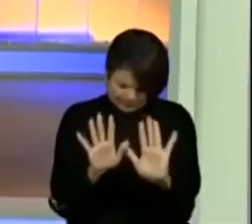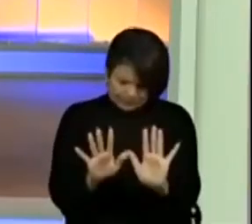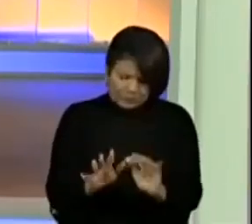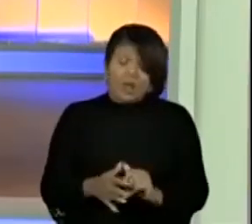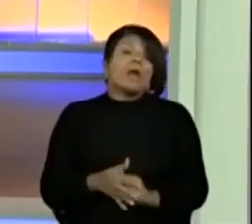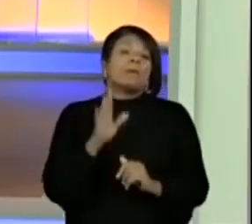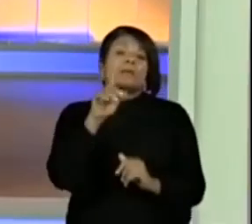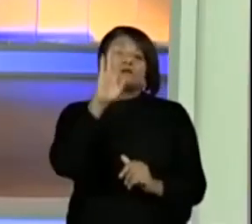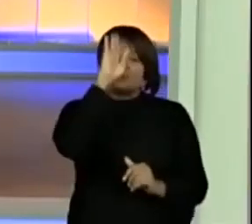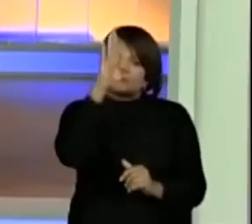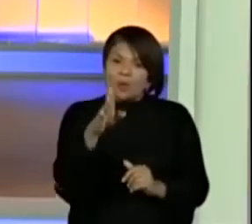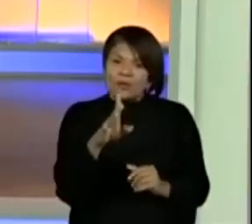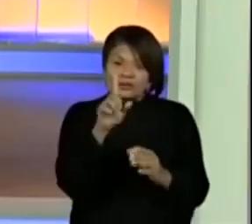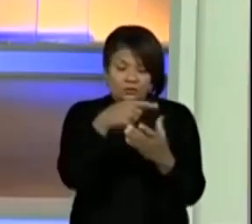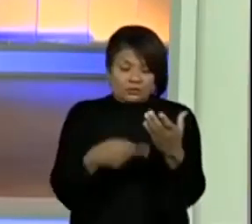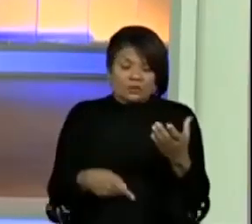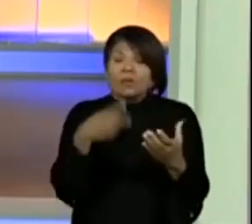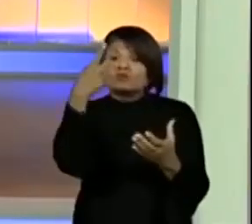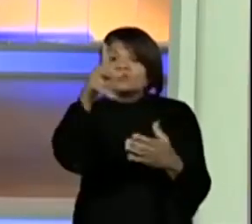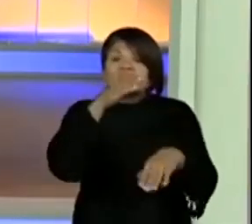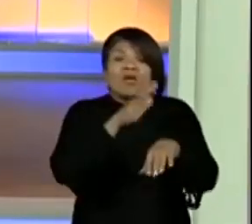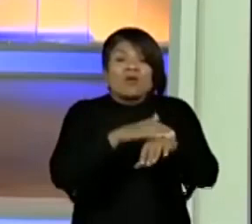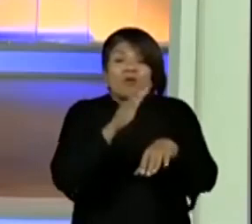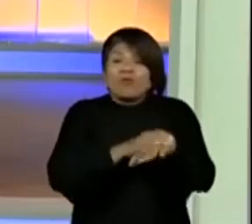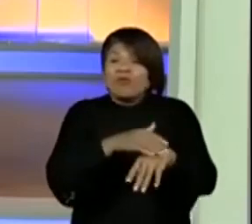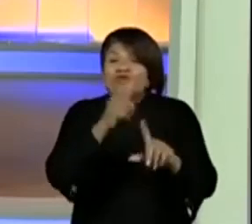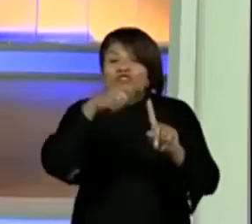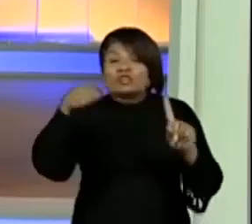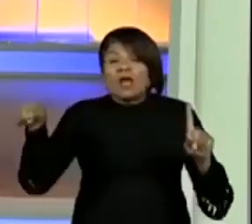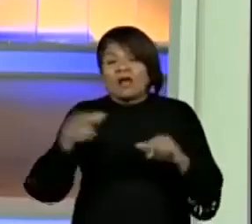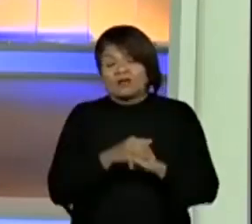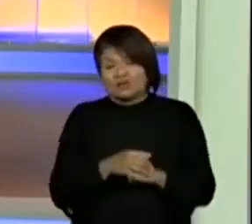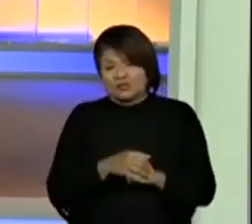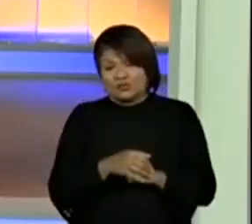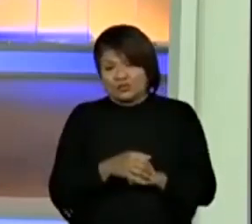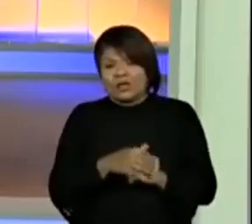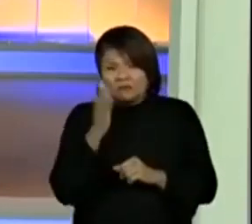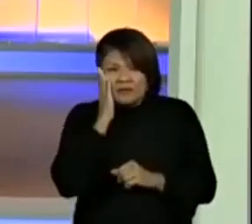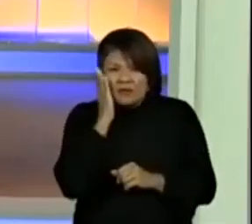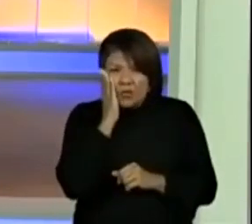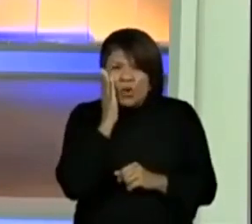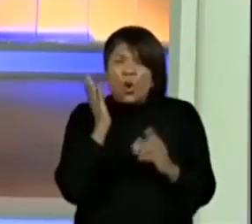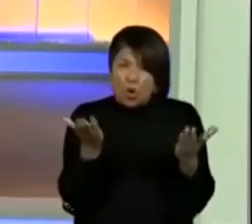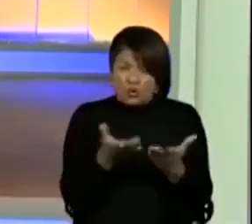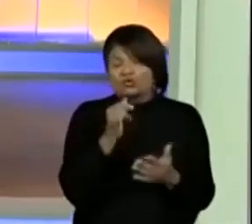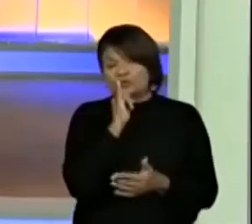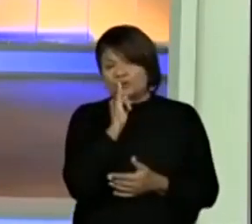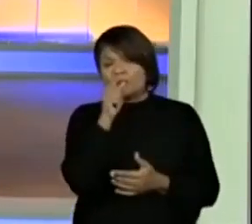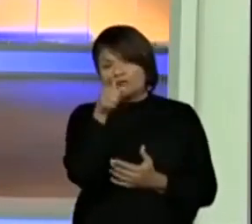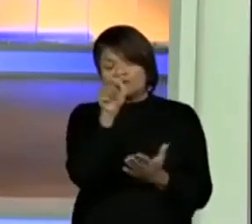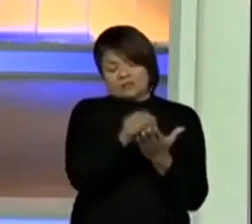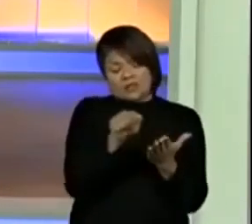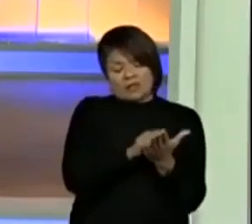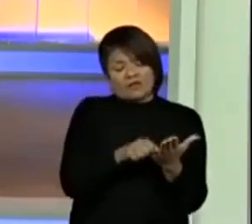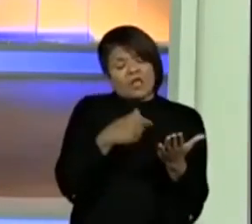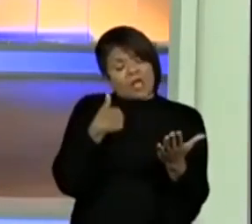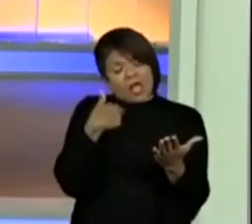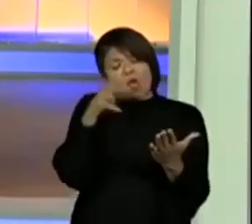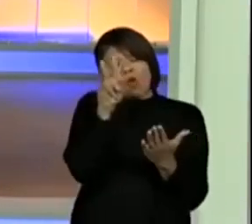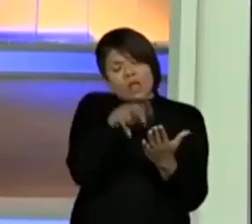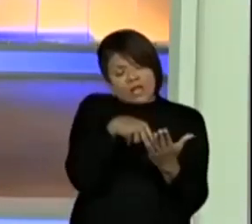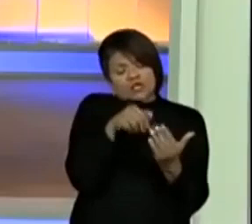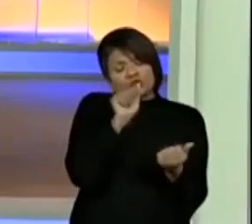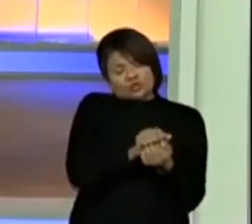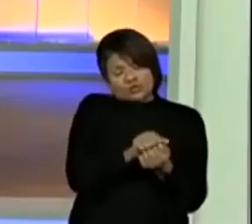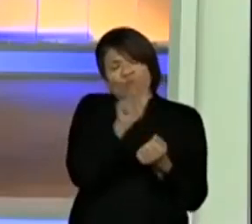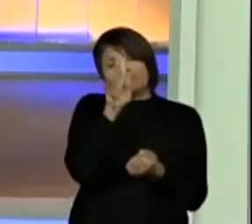falando, mas o caderno é o seu bloco de notas, é o seu diário. Então, hoje, por exemplo, você pode começar assim, olha, li junto com